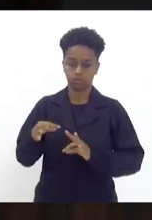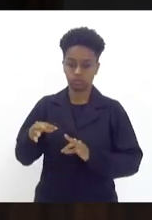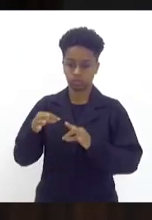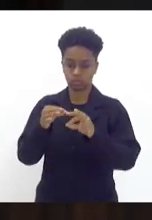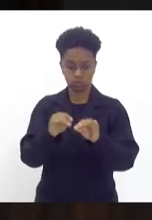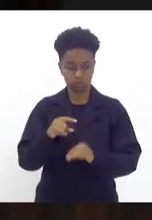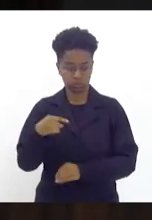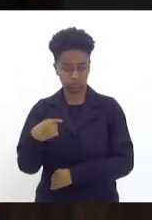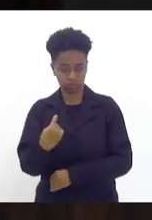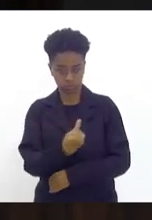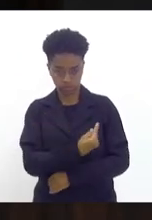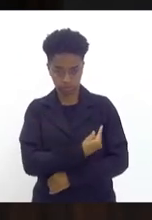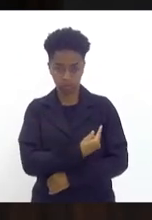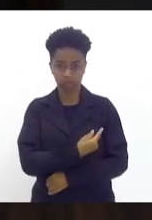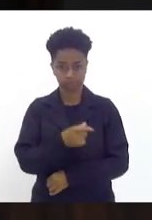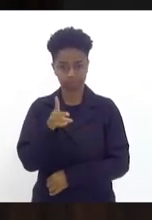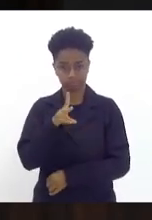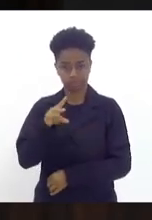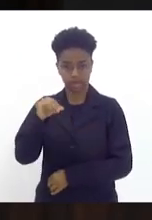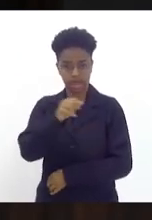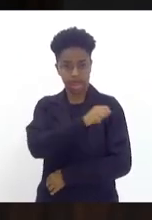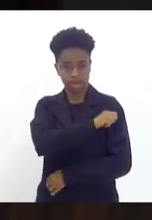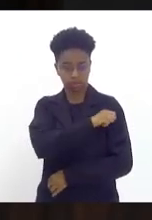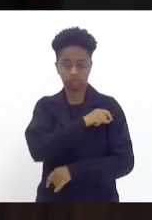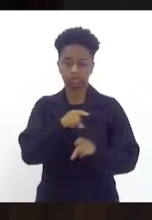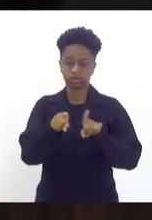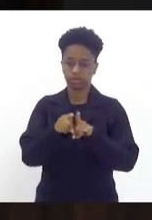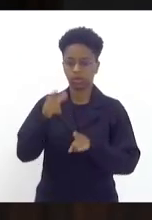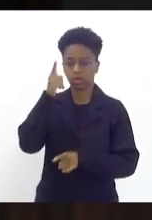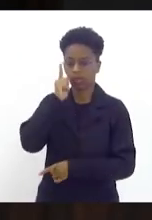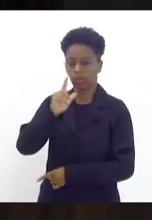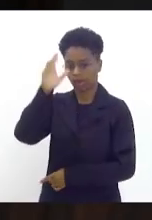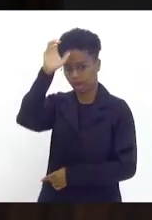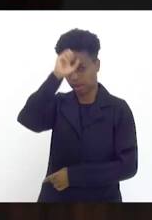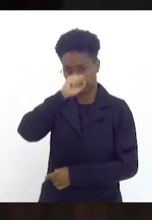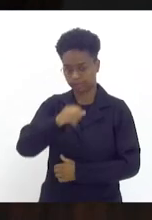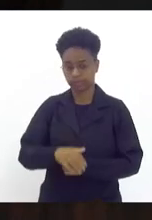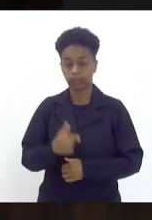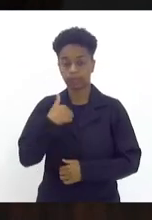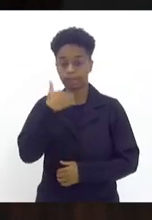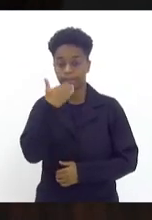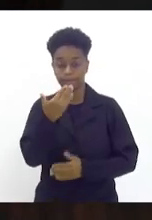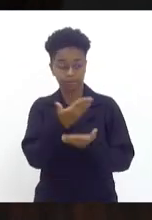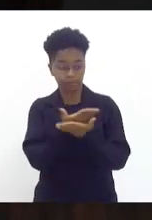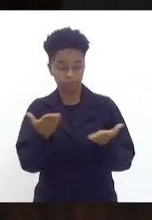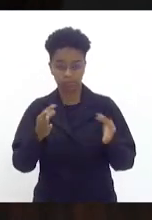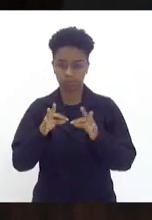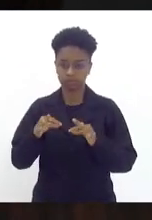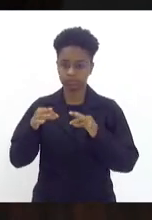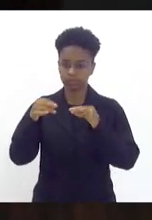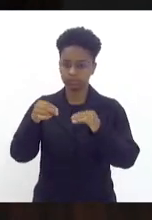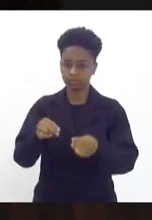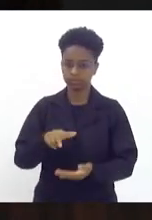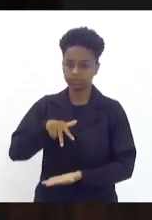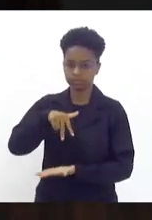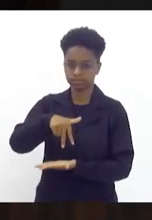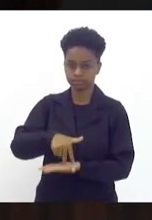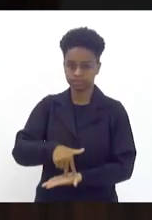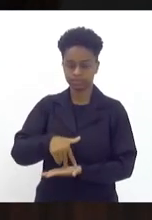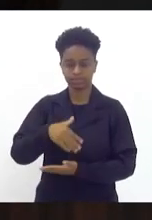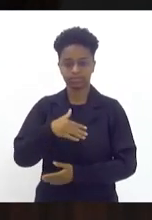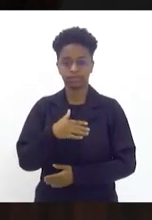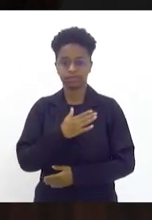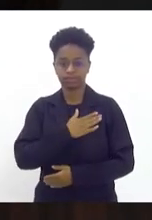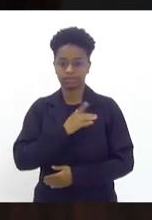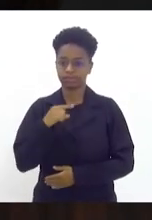aqui alunos e aprenderemos muito. Solicito a todos que se coloquem em posição de respeito para ouvirmos o